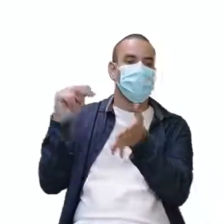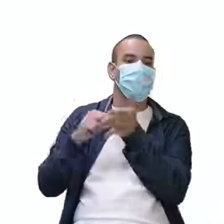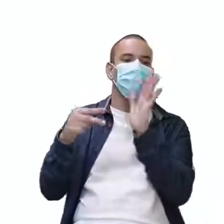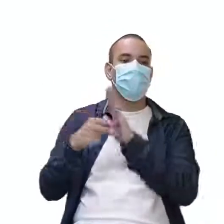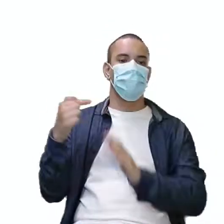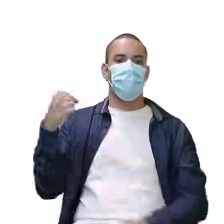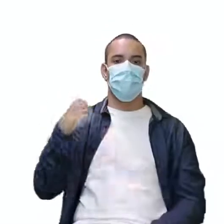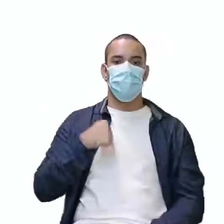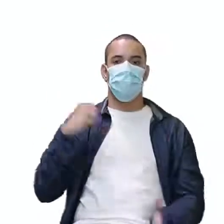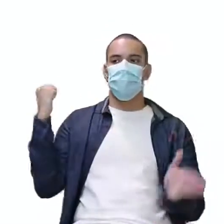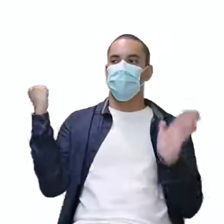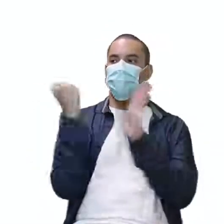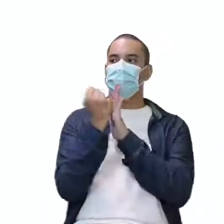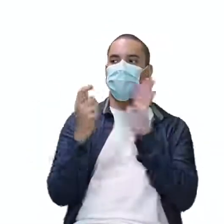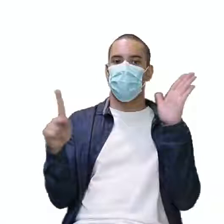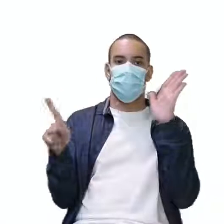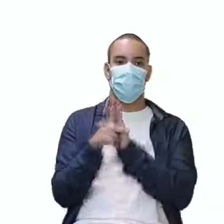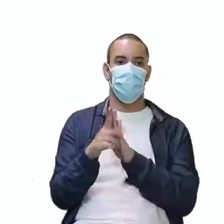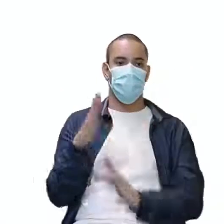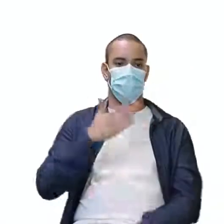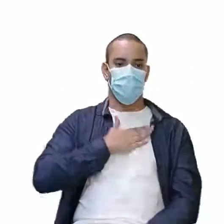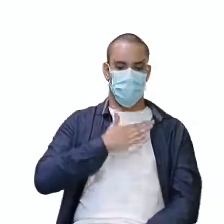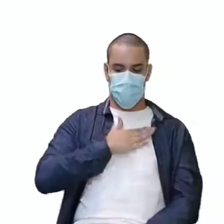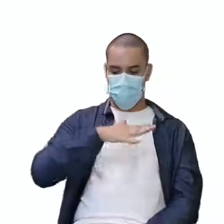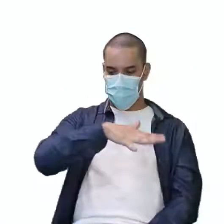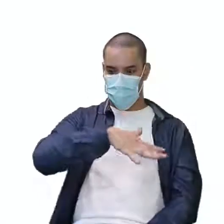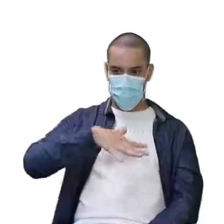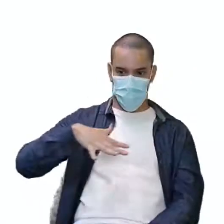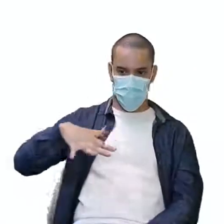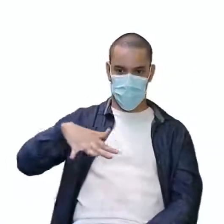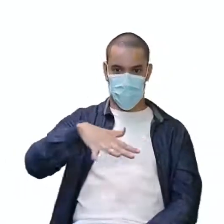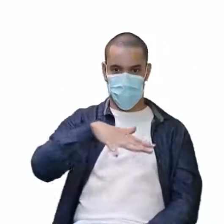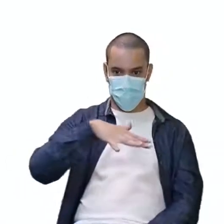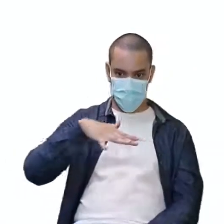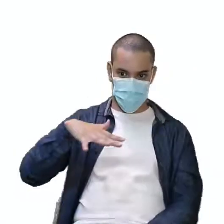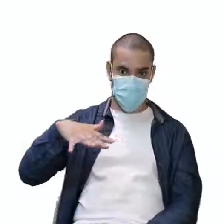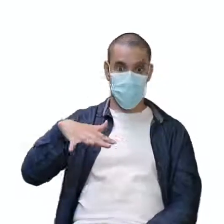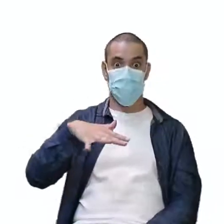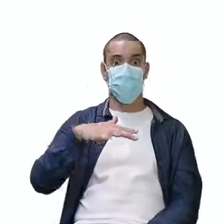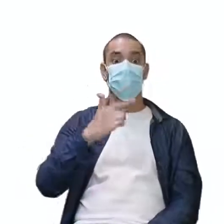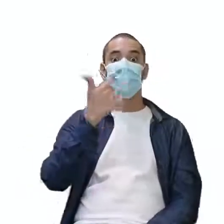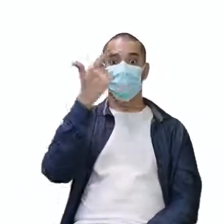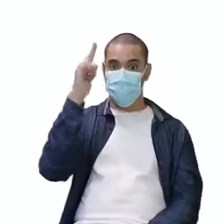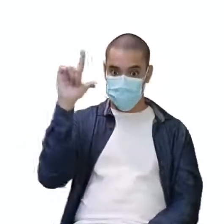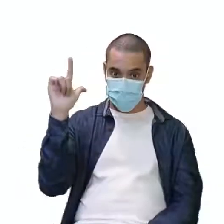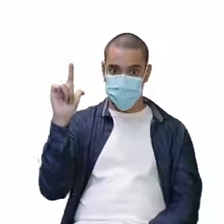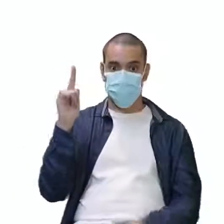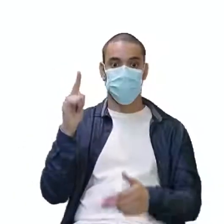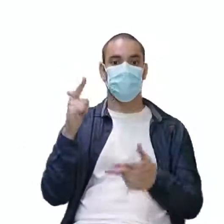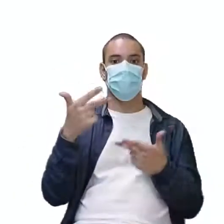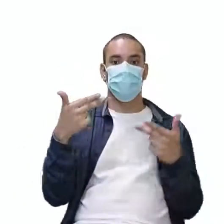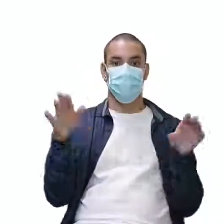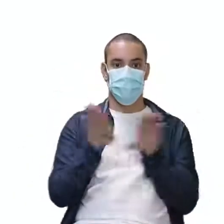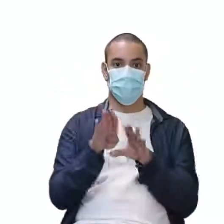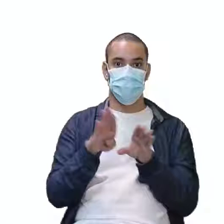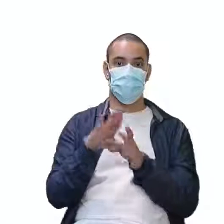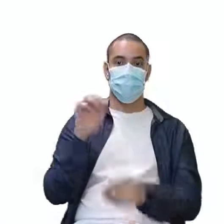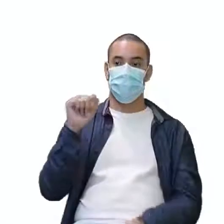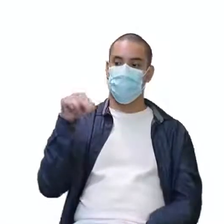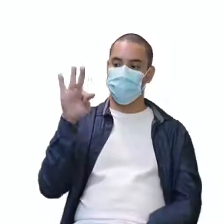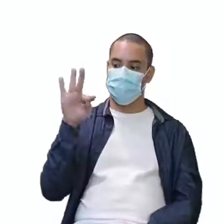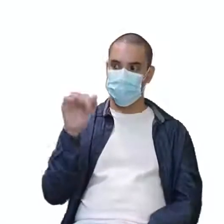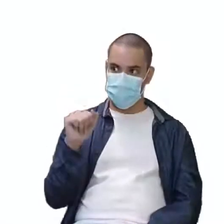dizer aqui, ó, essa área aqui é minha. Alguns outros animais, por exemplo, a anta,